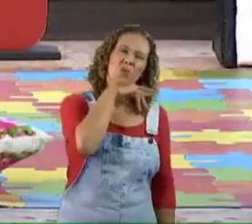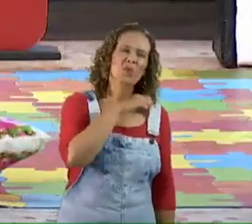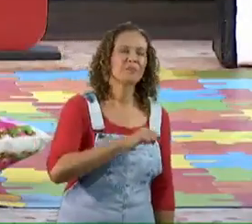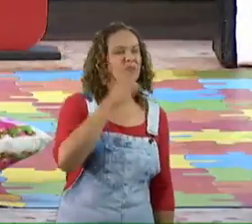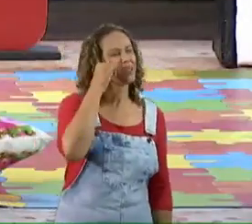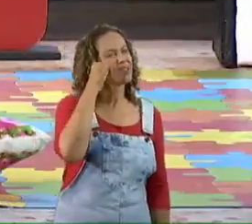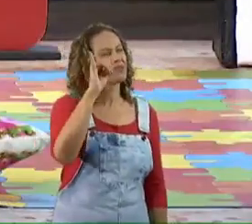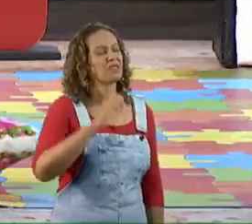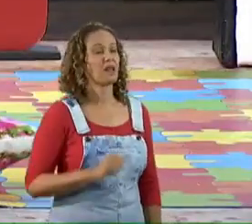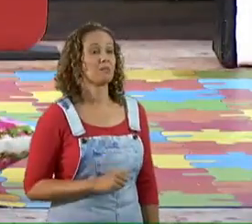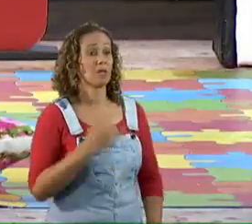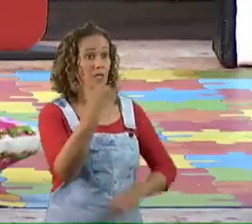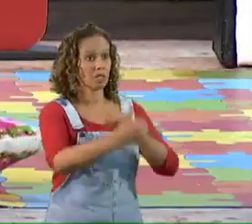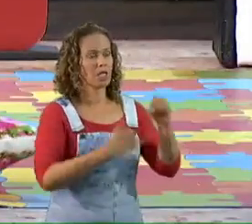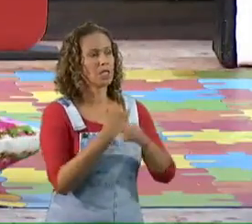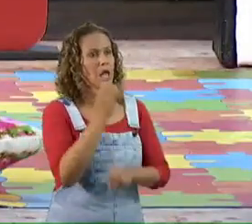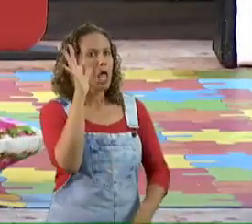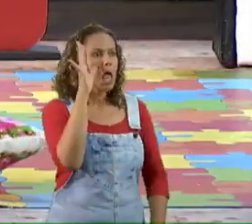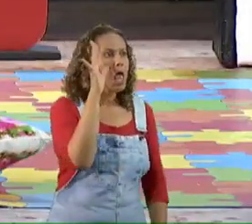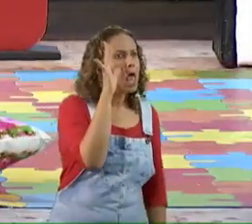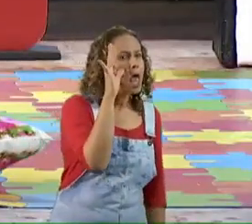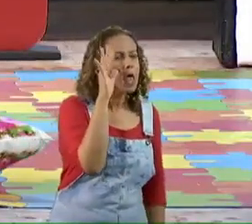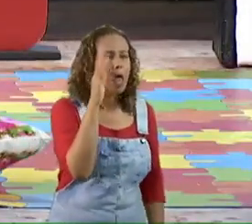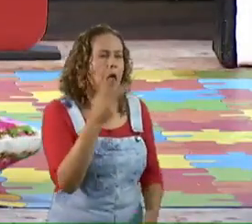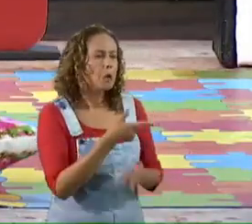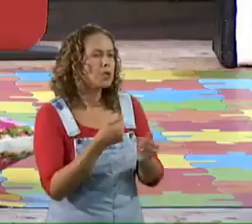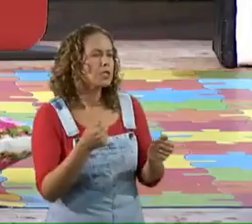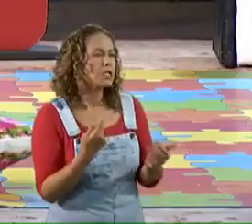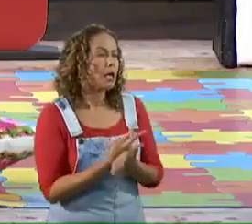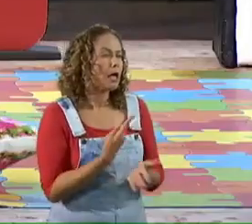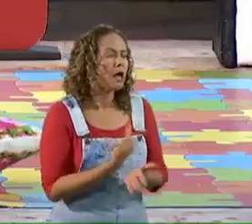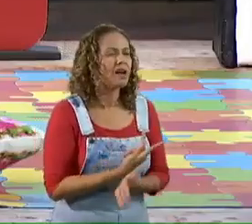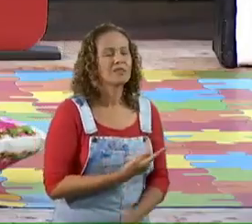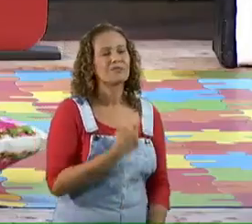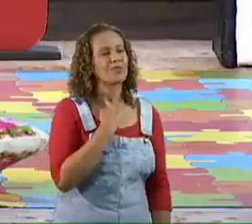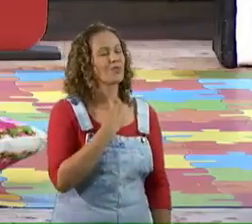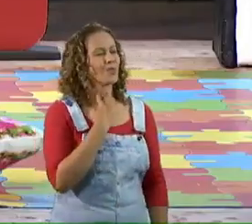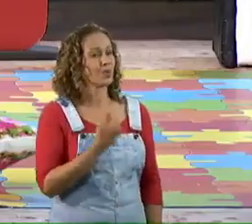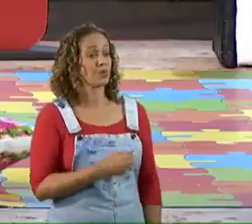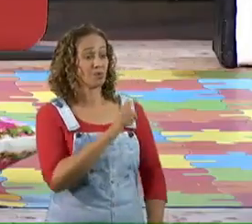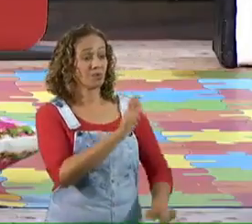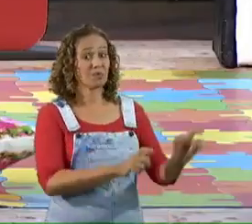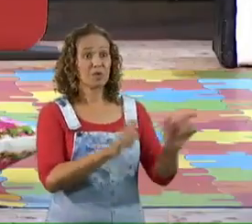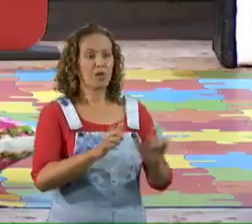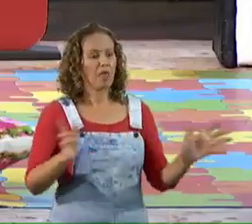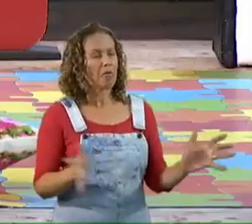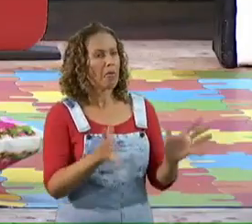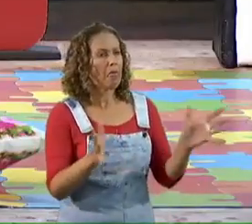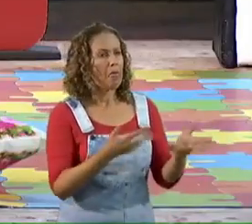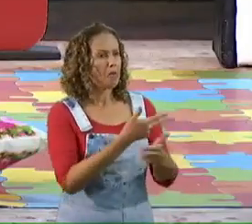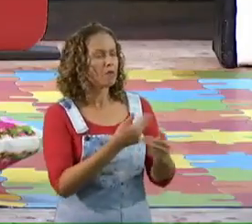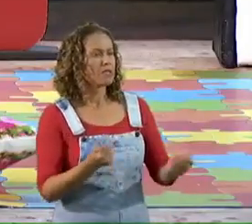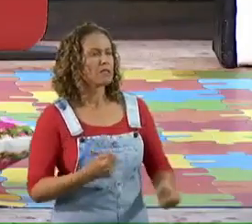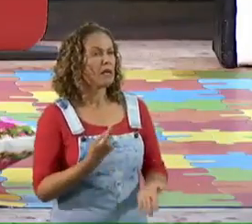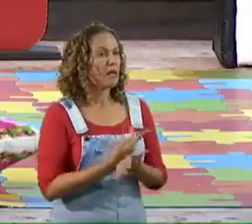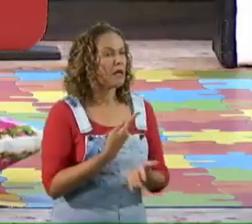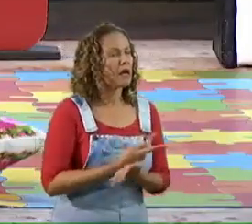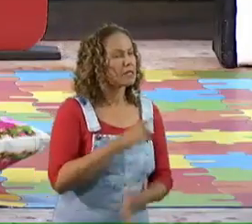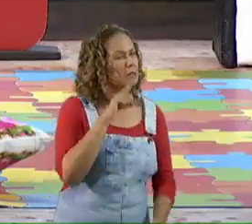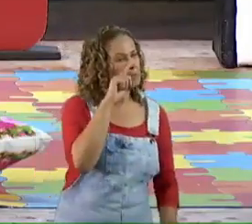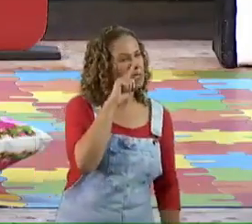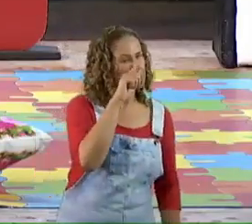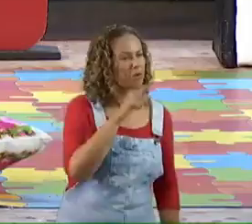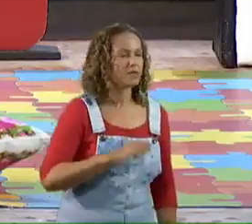o que não deve na internet e pessoas que só te incentivam a fazer coisas erradas e perigosas. Olha,